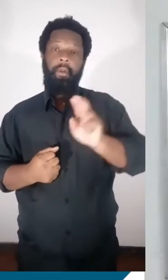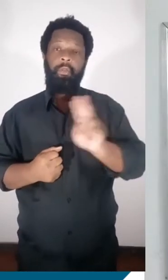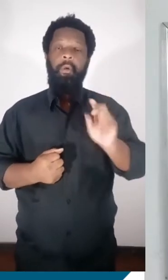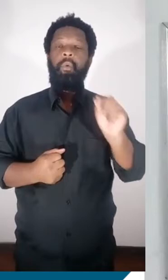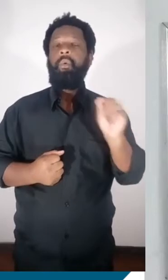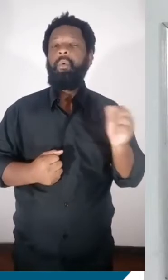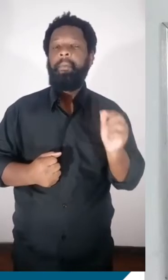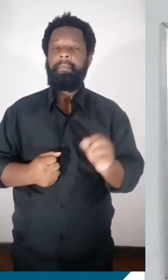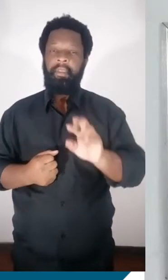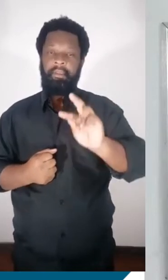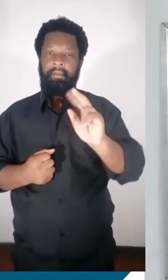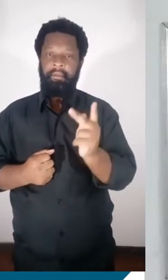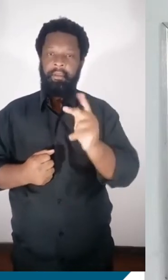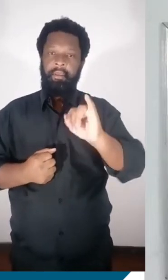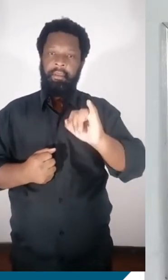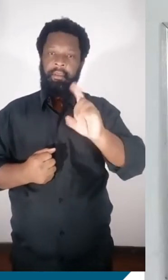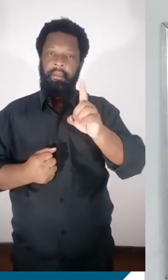nomenclatura, hidróxido.